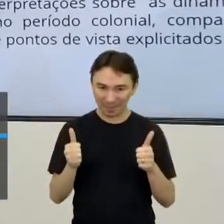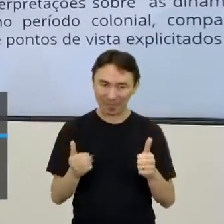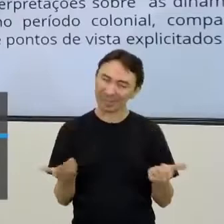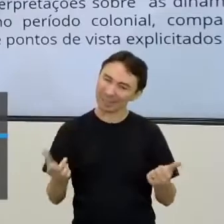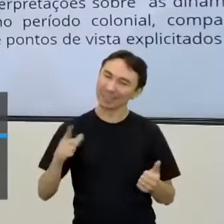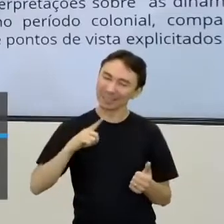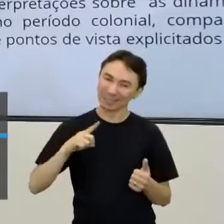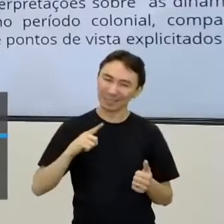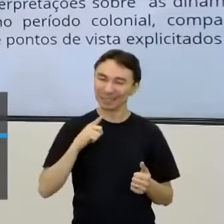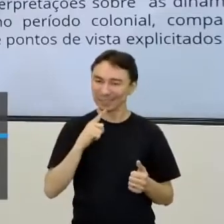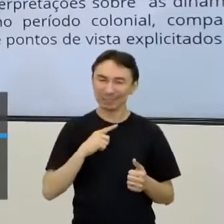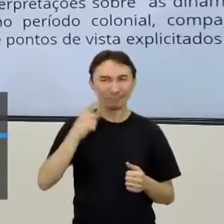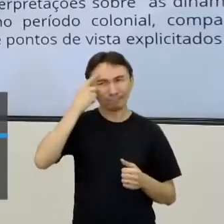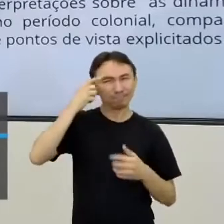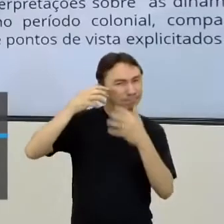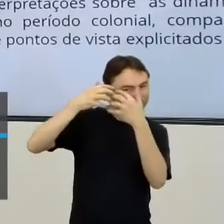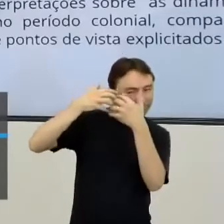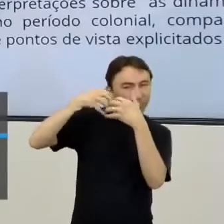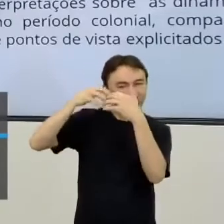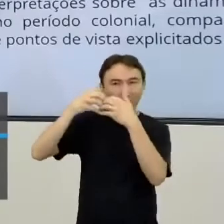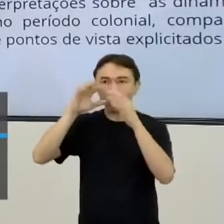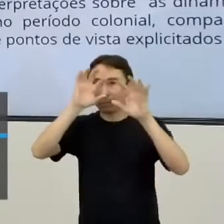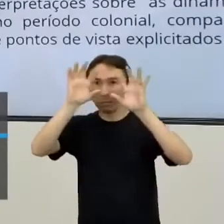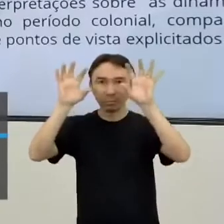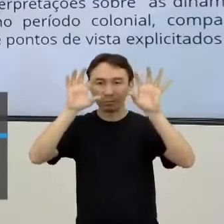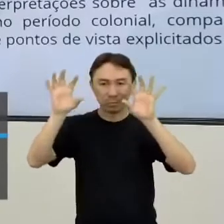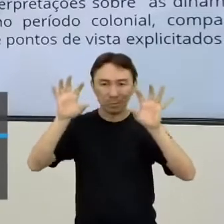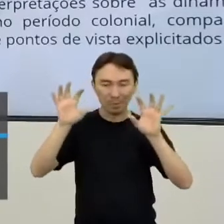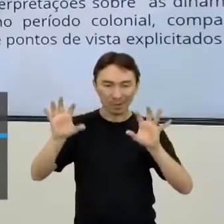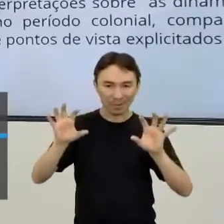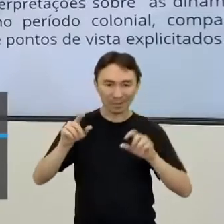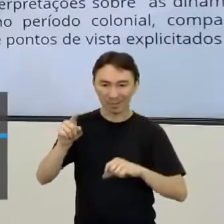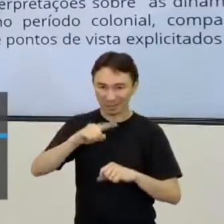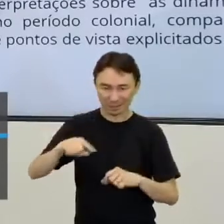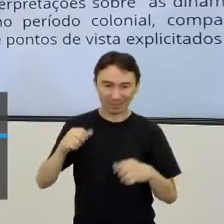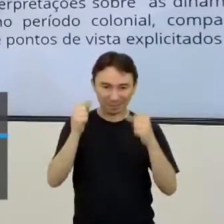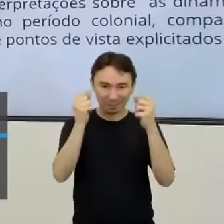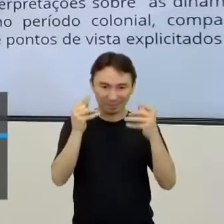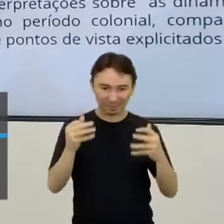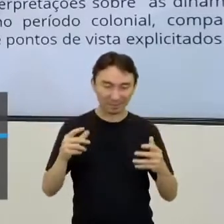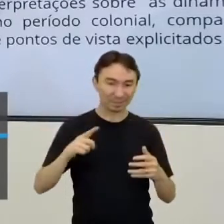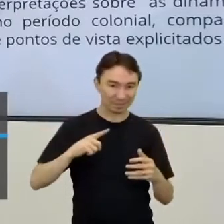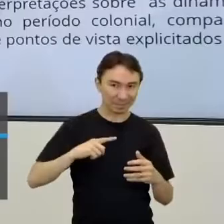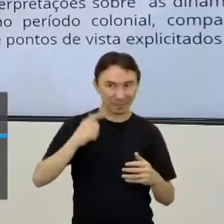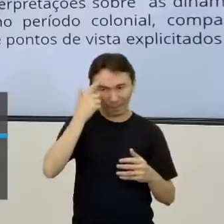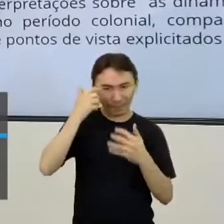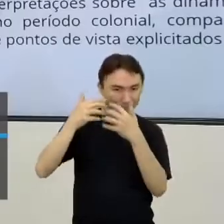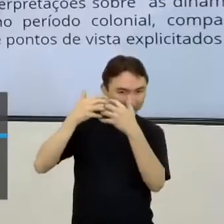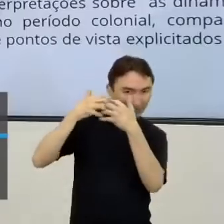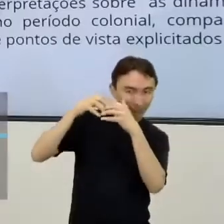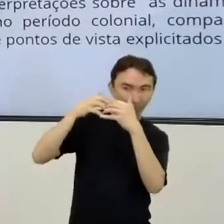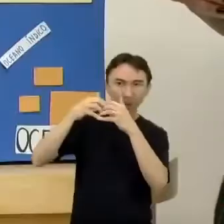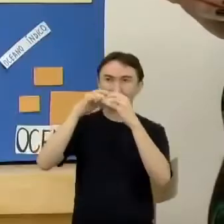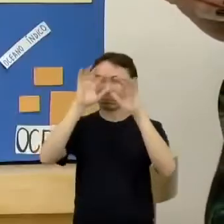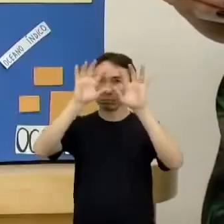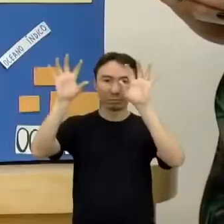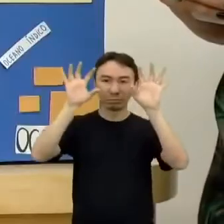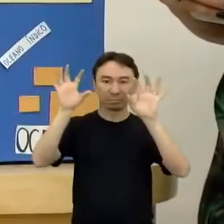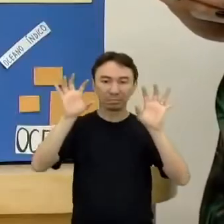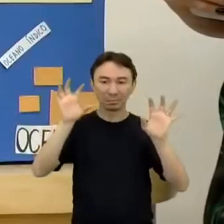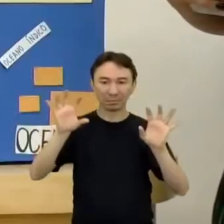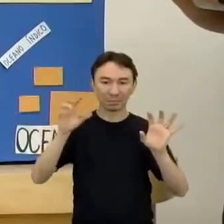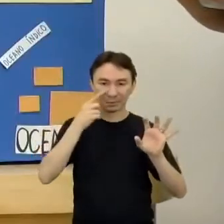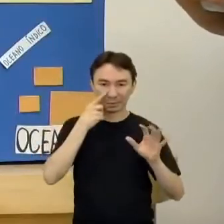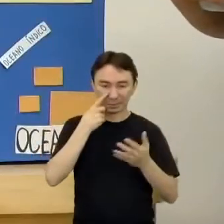um pouquinho, dar um pouquinho dos antecedentes deste momento. E aí eu trouxe aqui, ó, o mapa mental para vocês darem uma olhadinha, olha